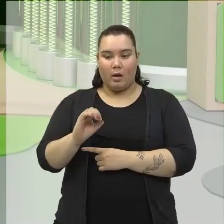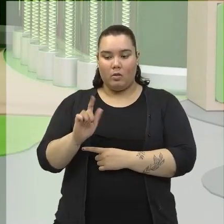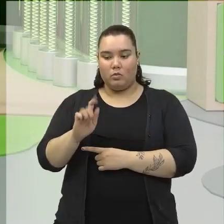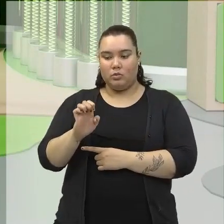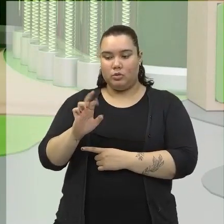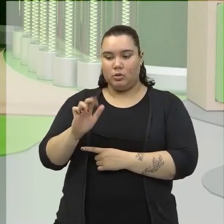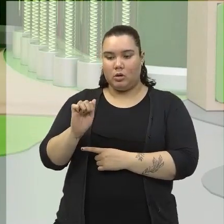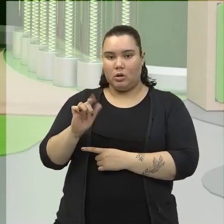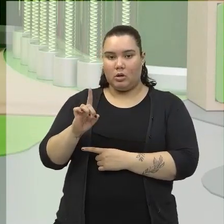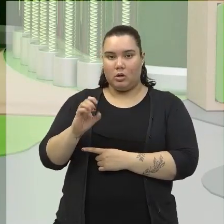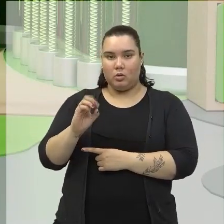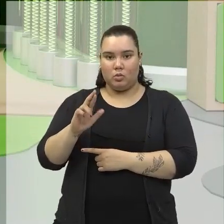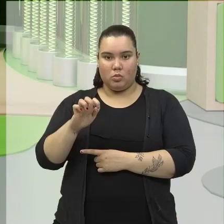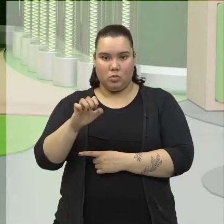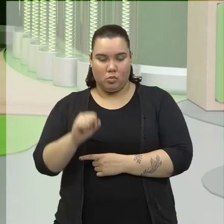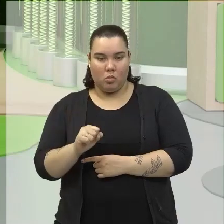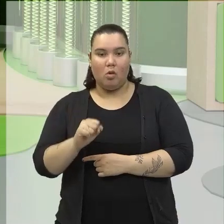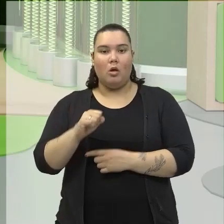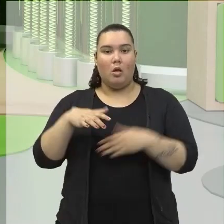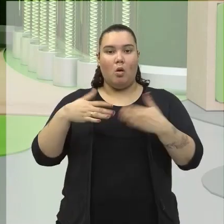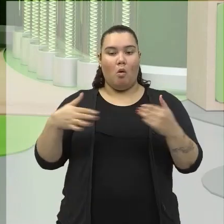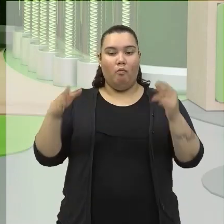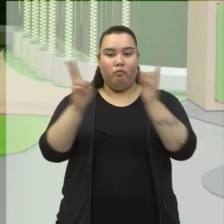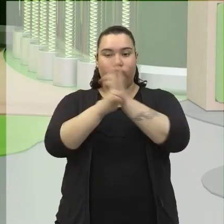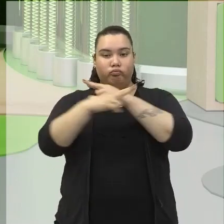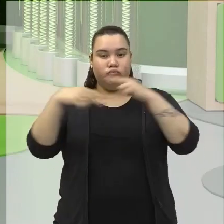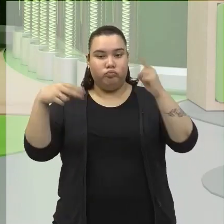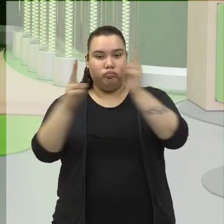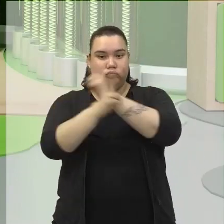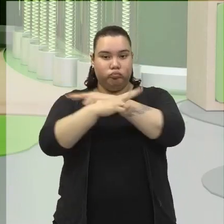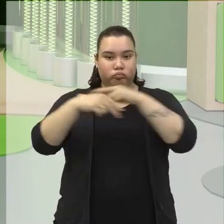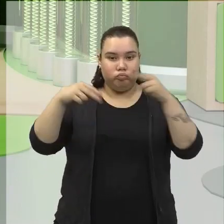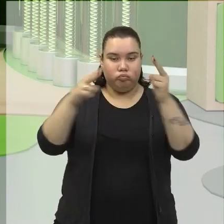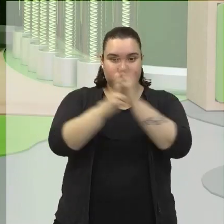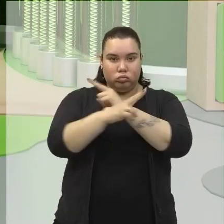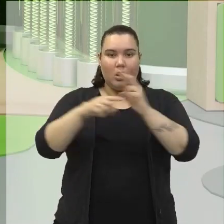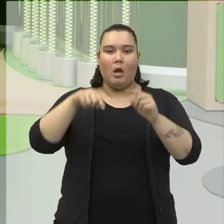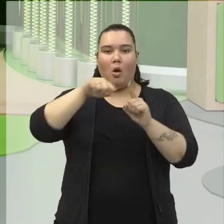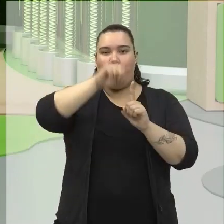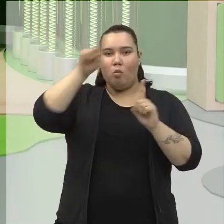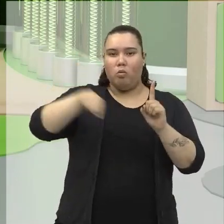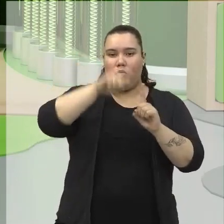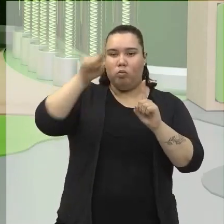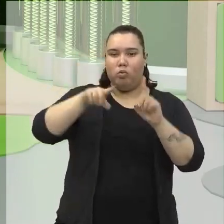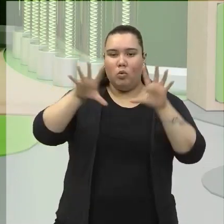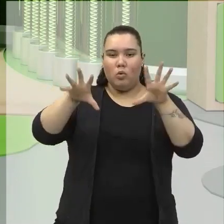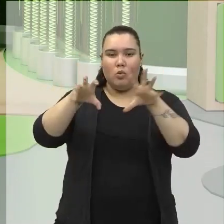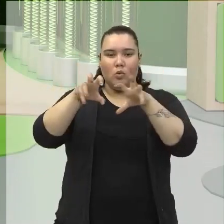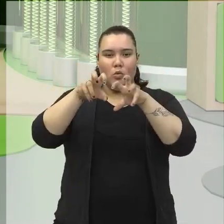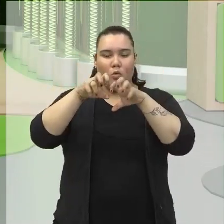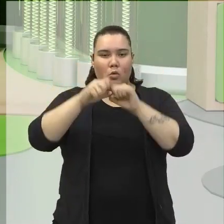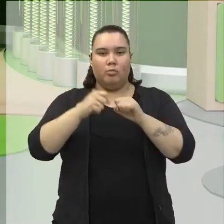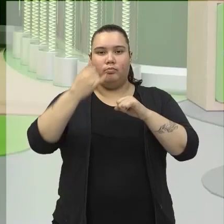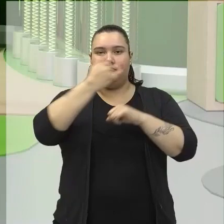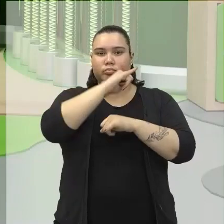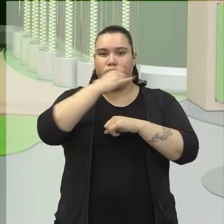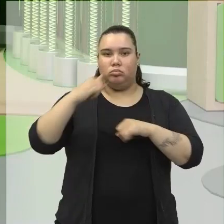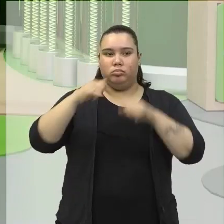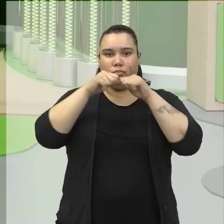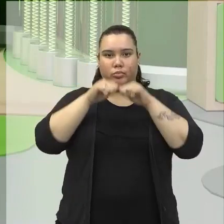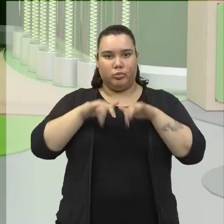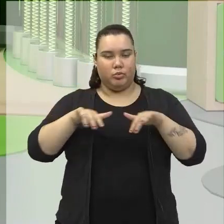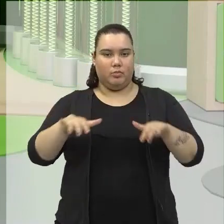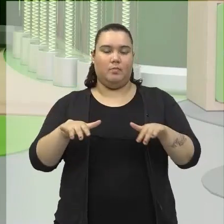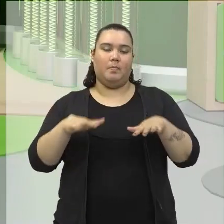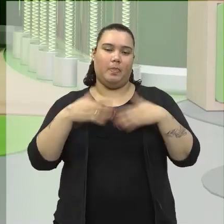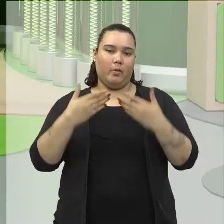da força ali do vento, o movimento do vento, ele vai poder gerar energia elétrica. Então são formas ali diferentes de